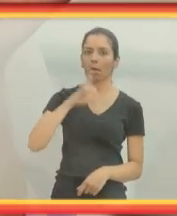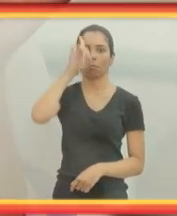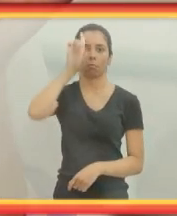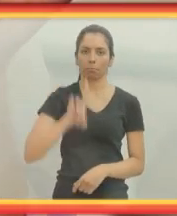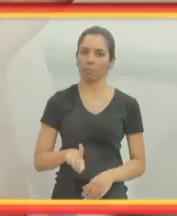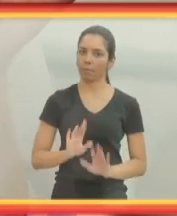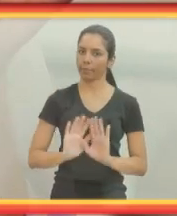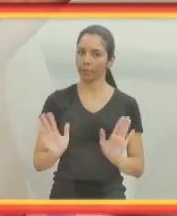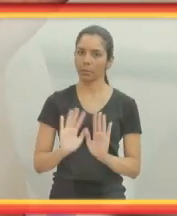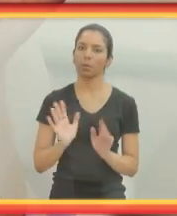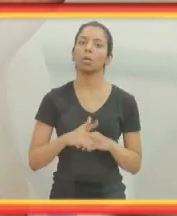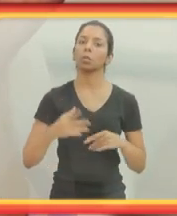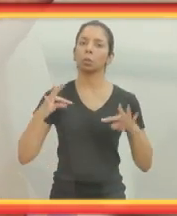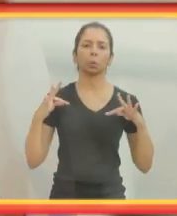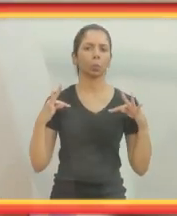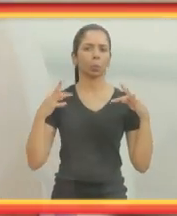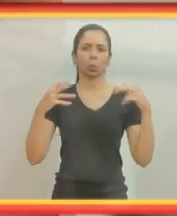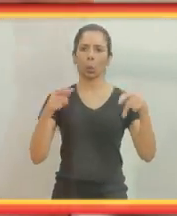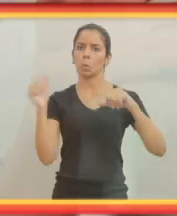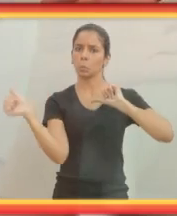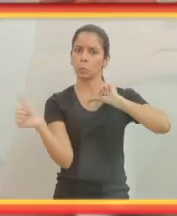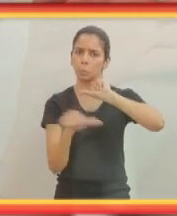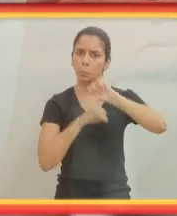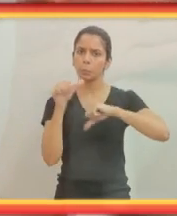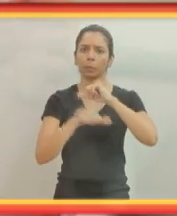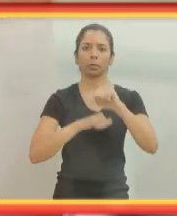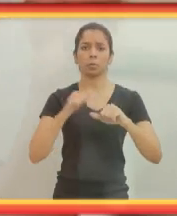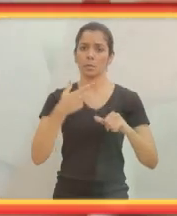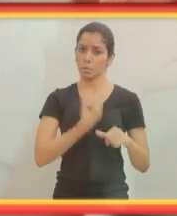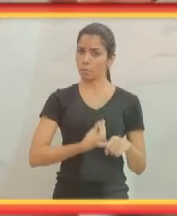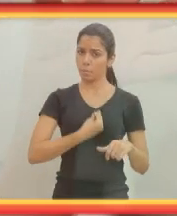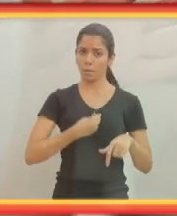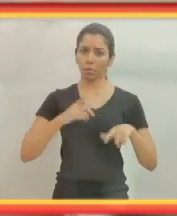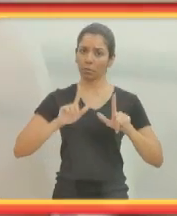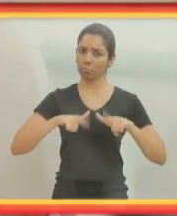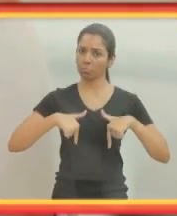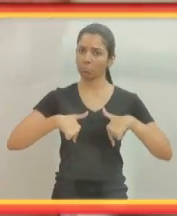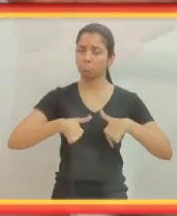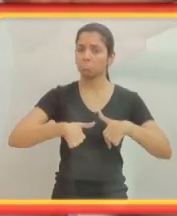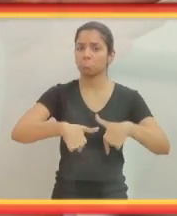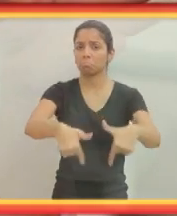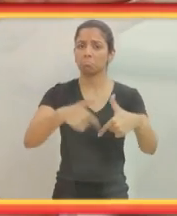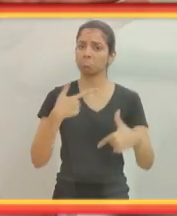de alguma deficiência e todas elas se transformam e